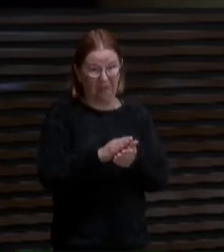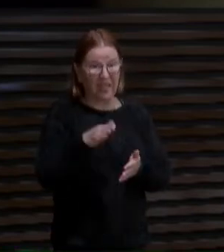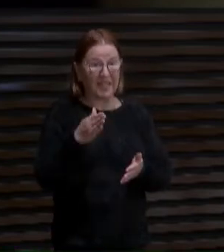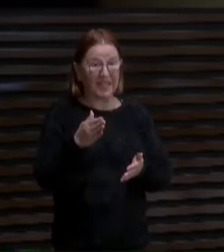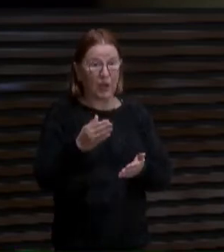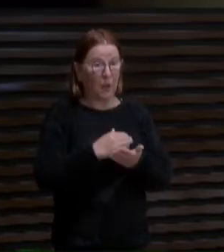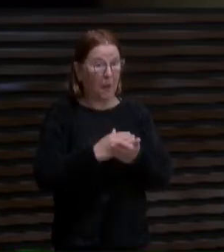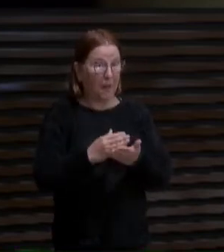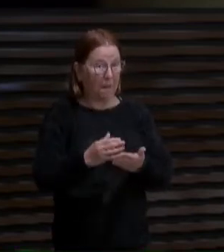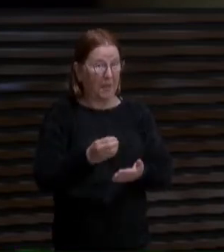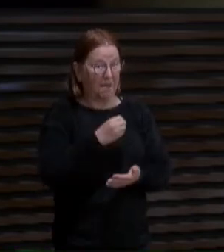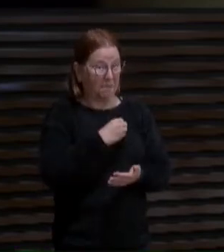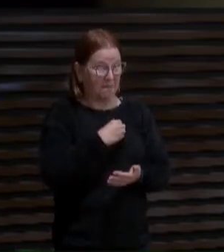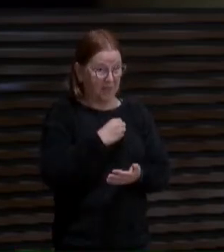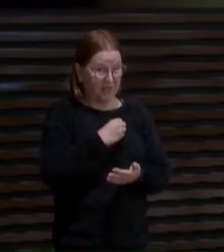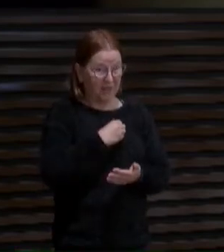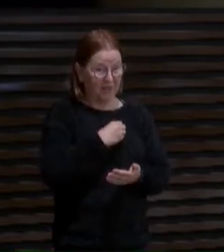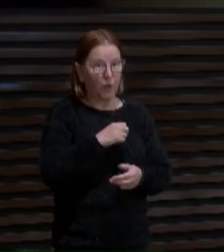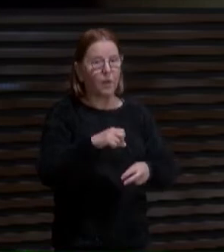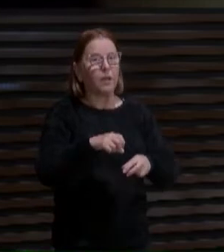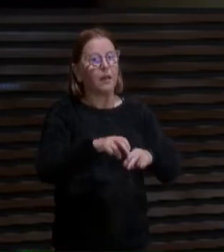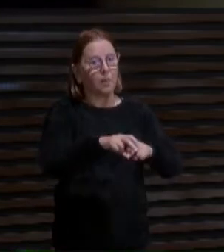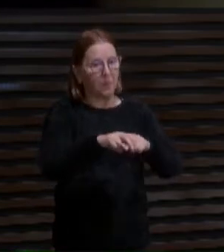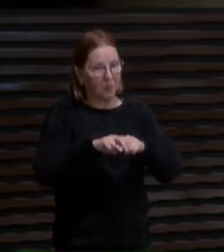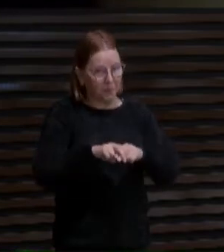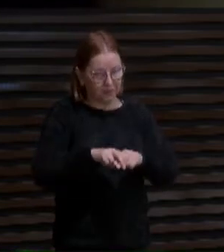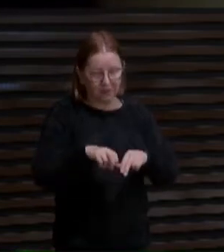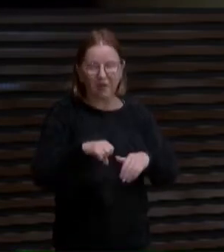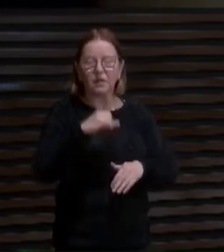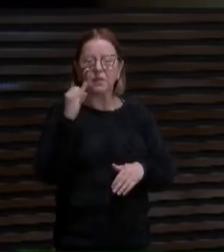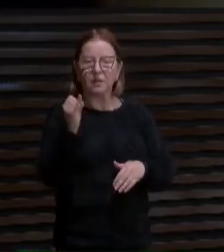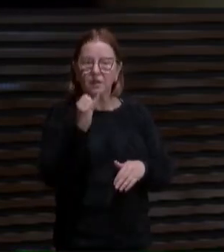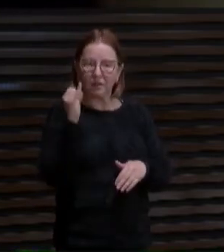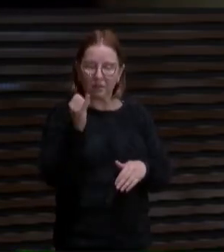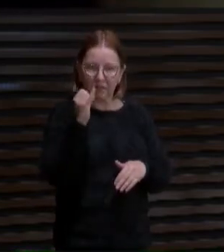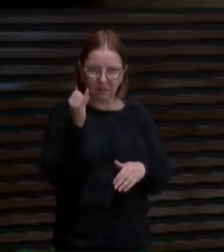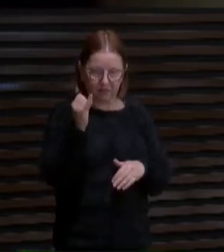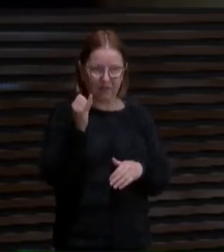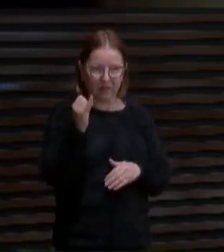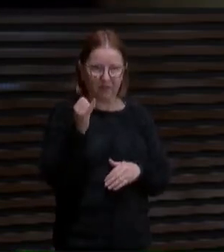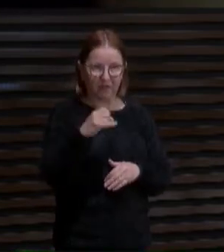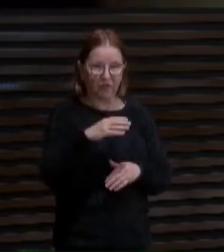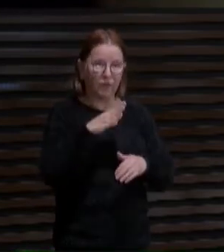a importância do entendimento bíblico acerca do sofrimento